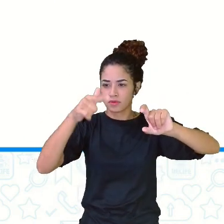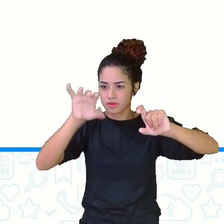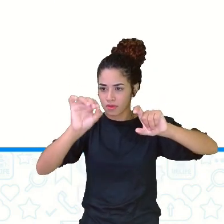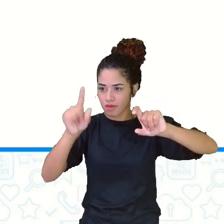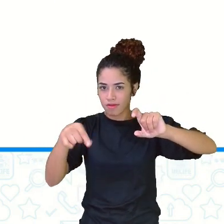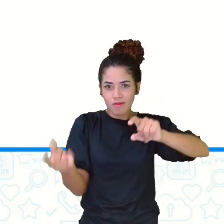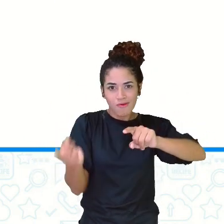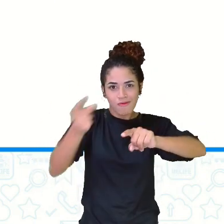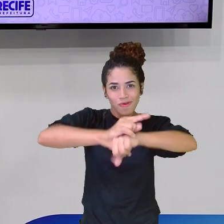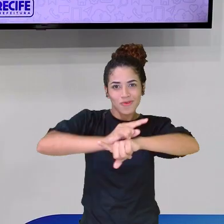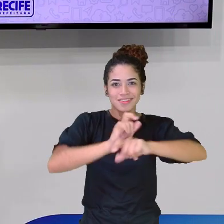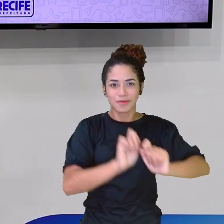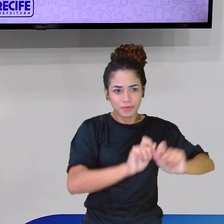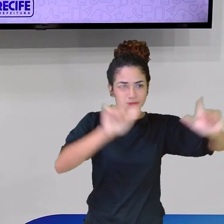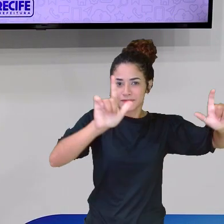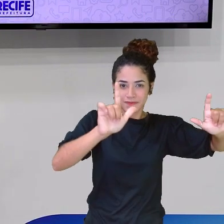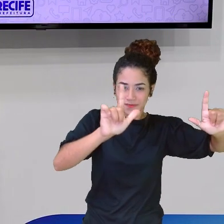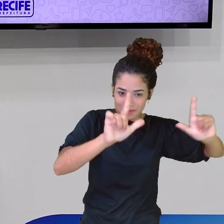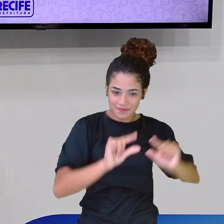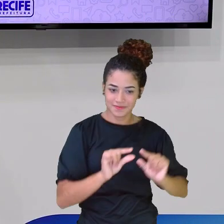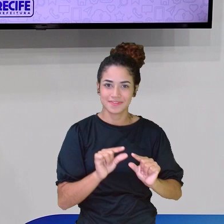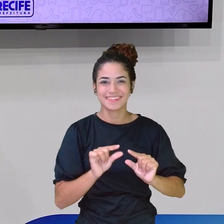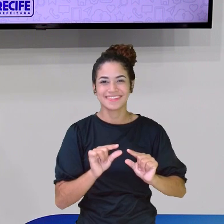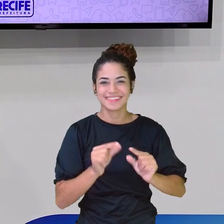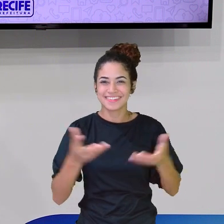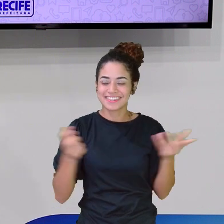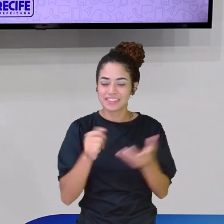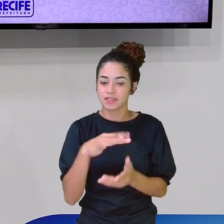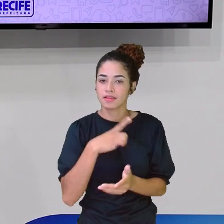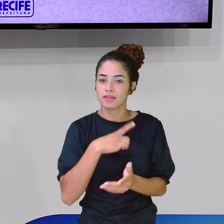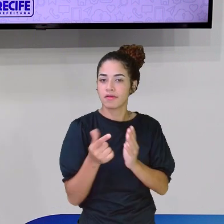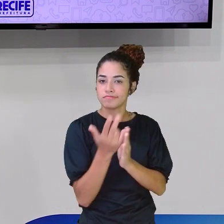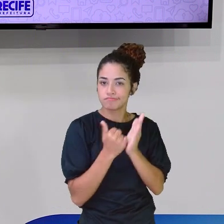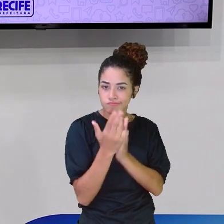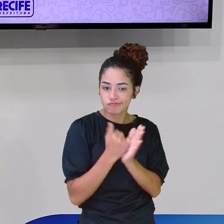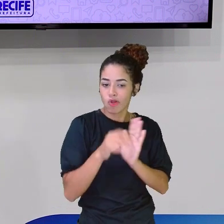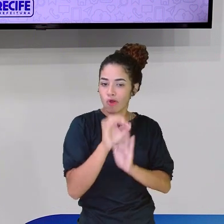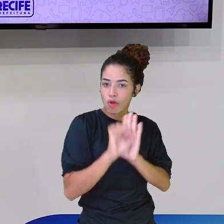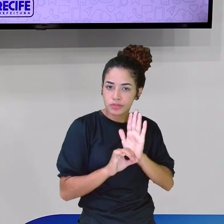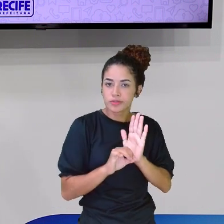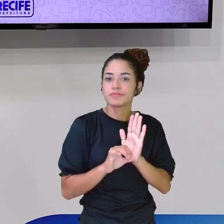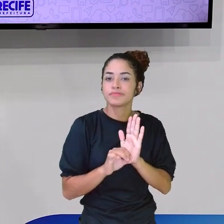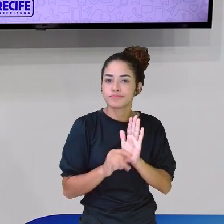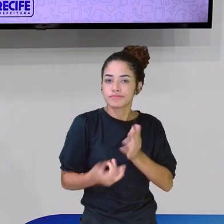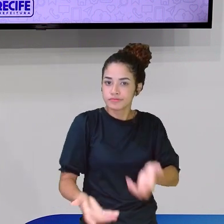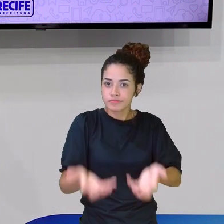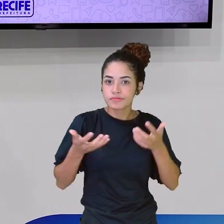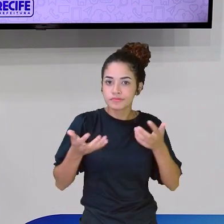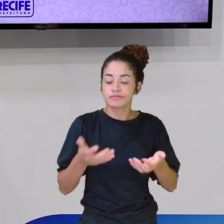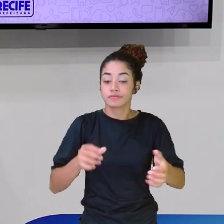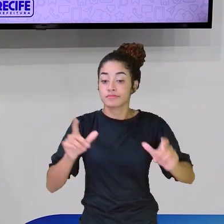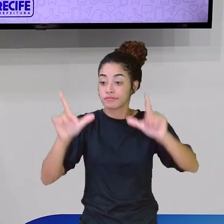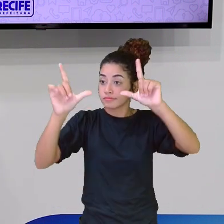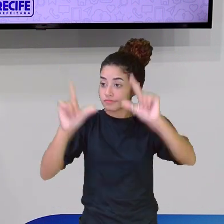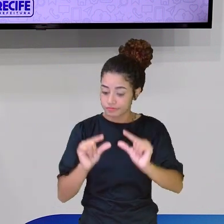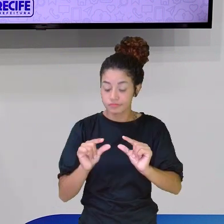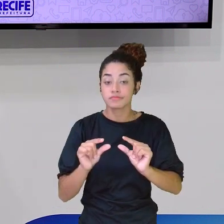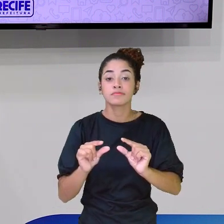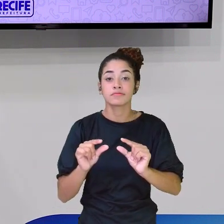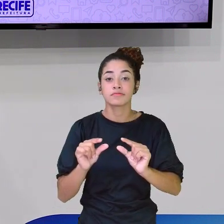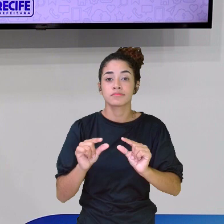ampliação. Se eu tenho a minha imagem, se eu tenho a minha figura poligonal original e quero